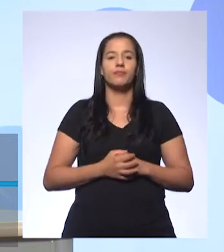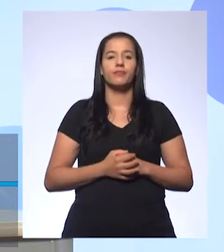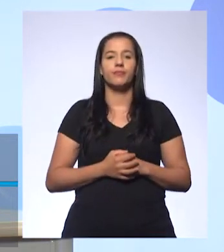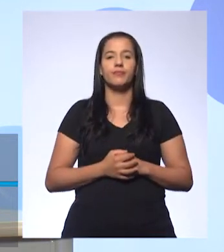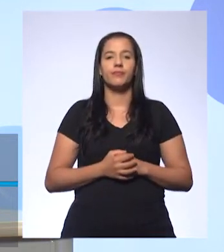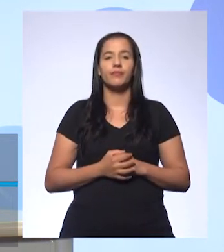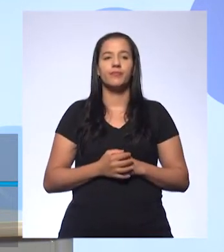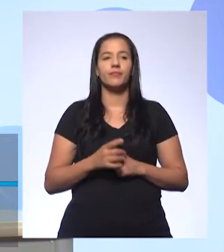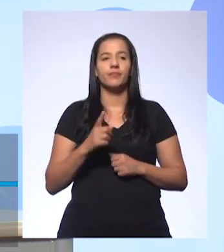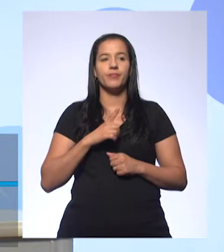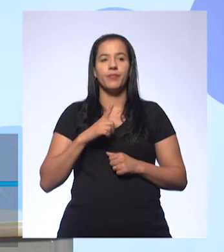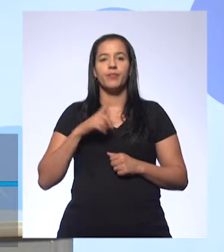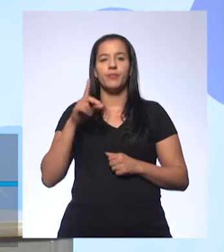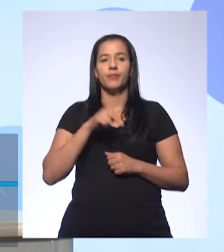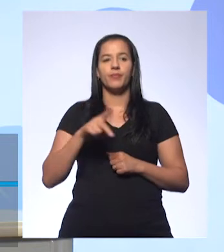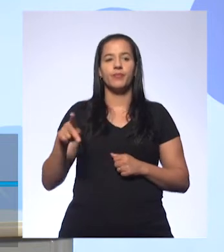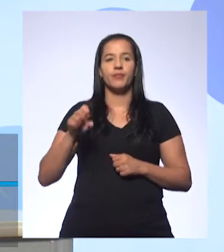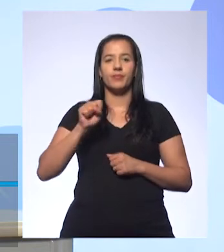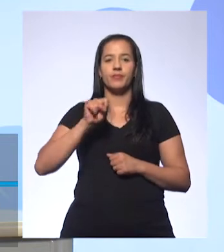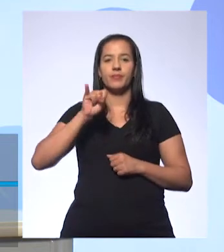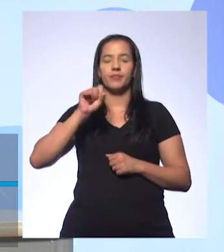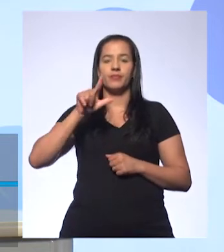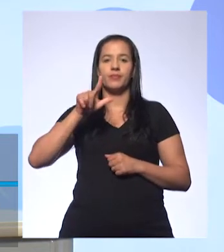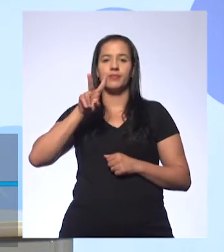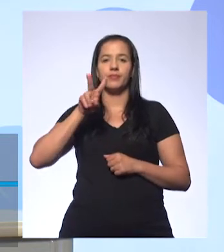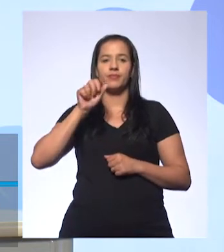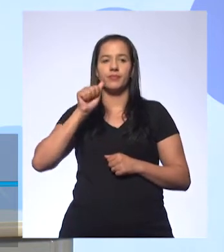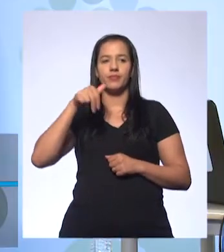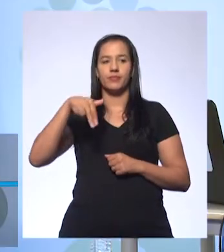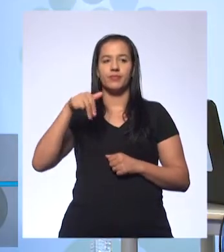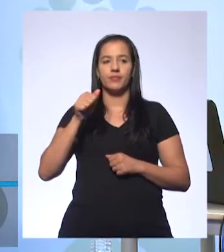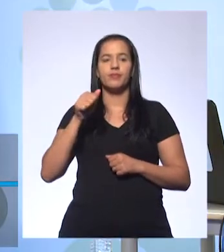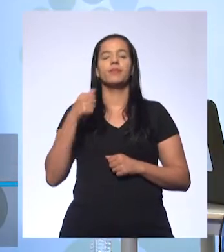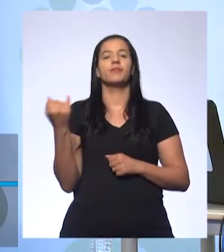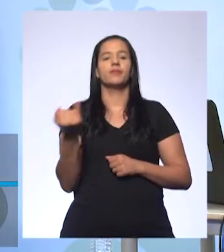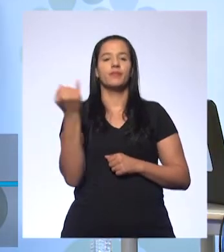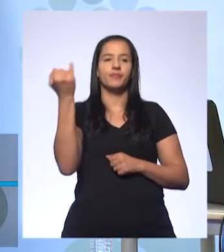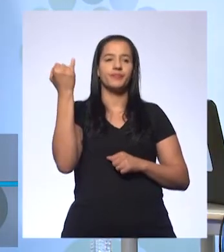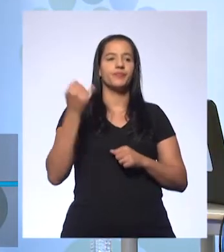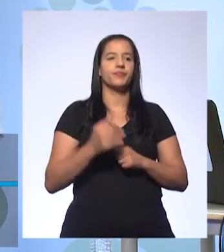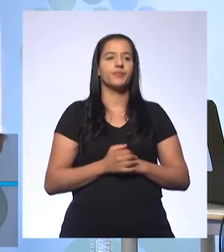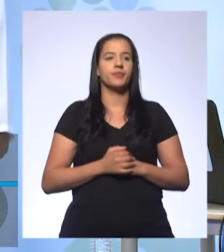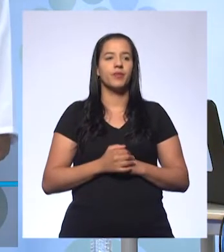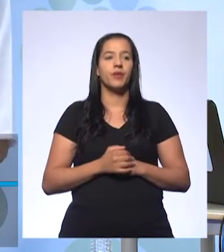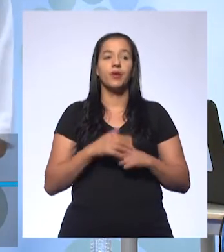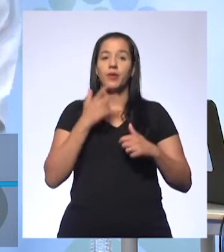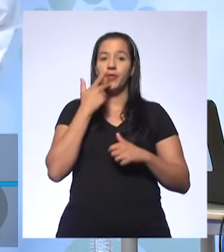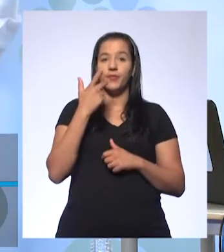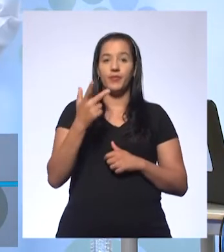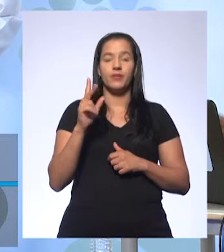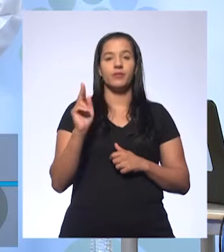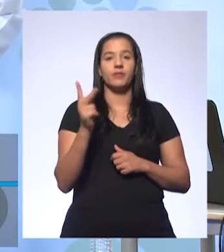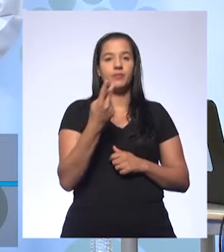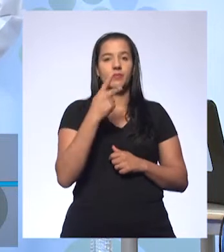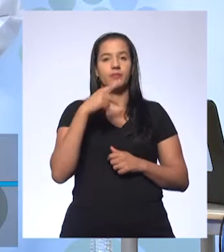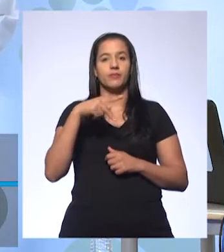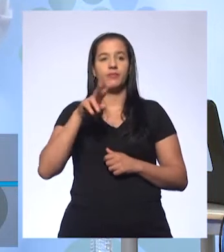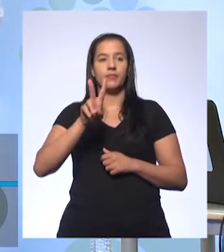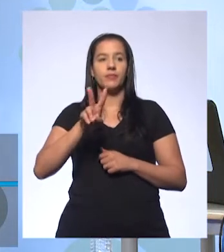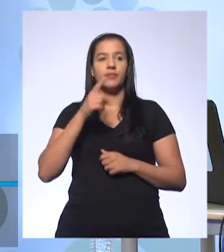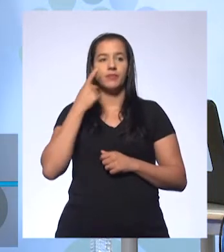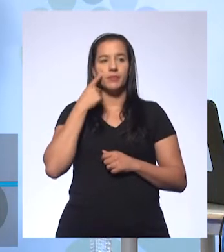vacinada e a professora Silvana também. Aí que maravilha. Muito bem. Importante. Pessoal, então vamos falar um pouquinho aí do papilomavírus, porque a